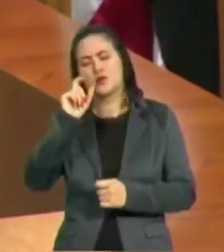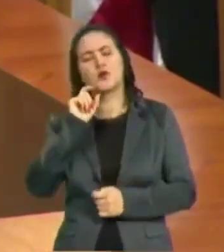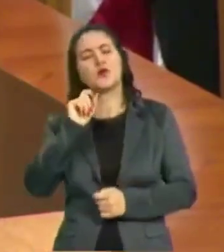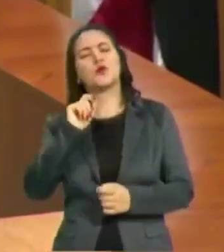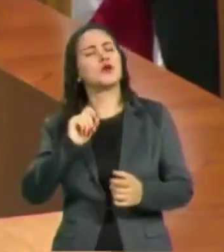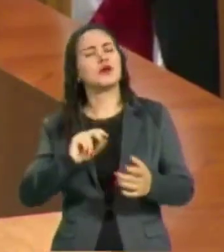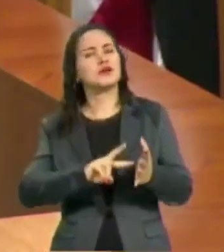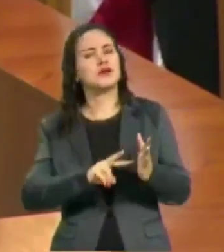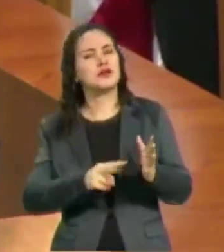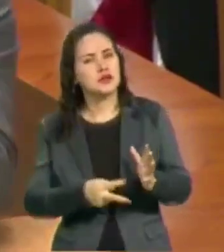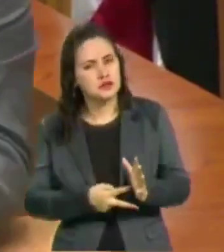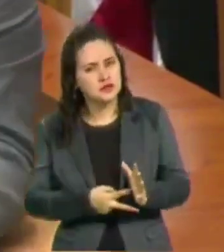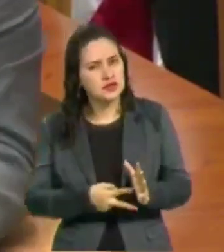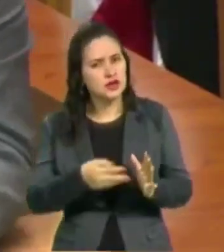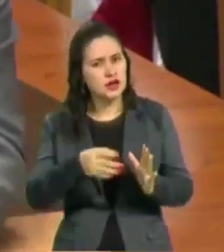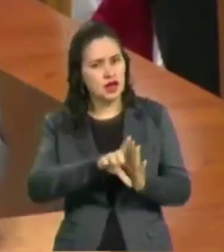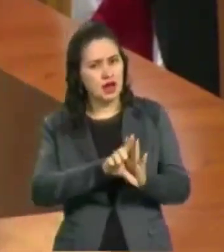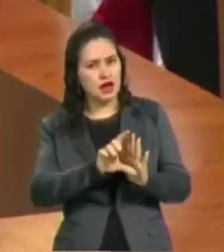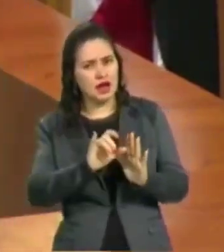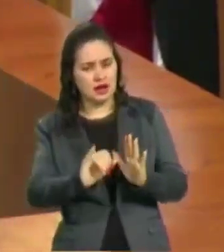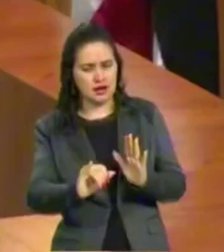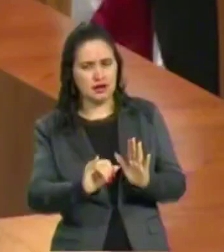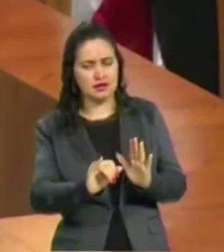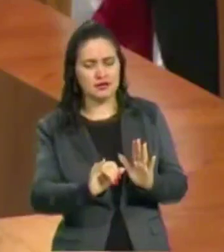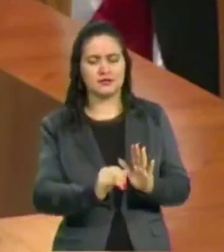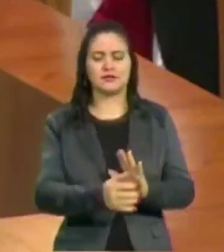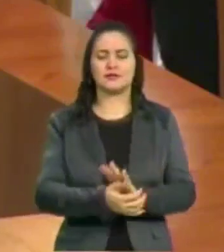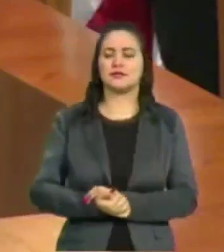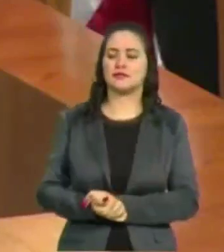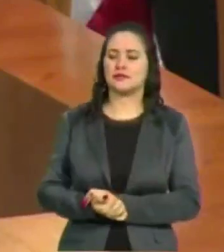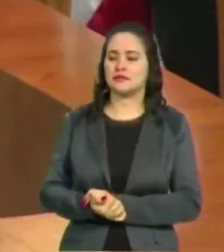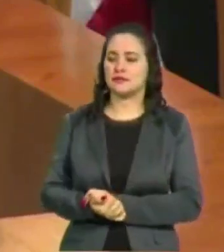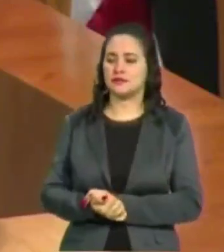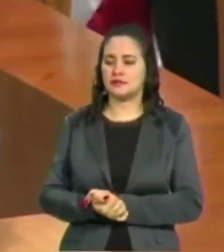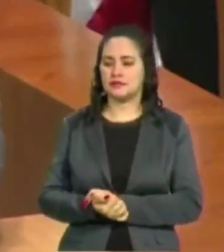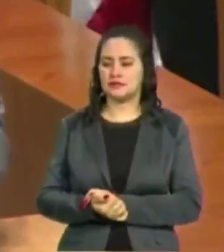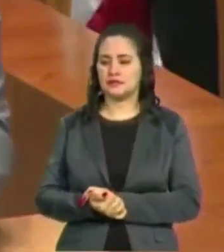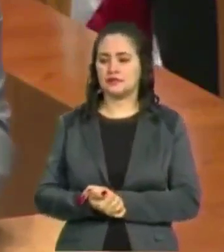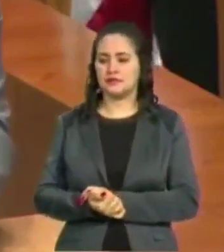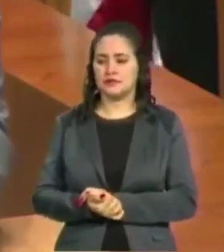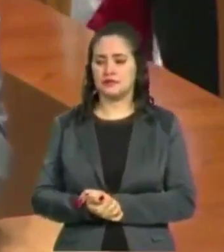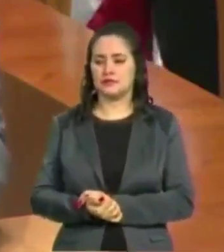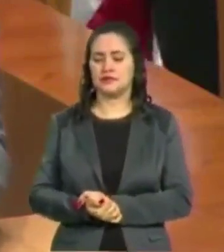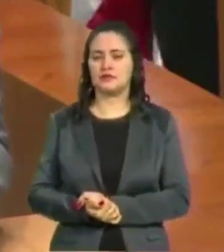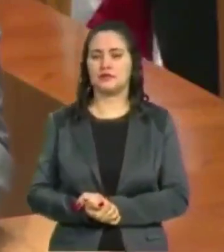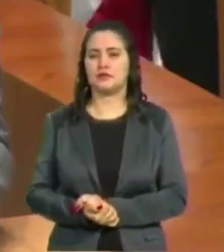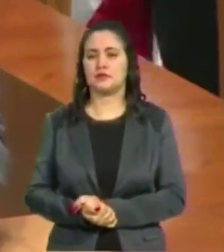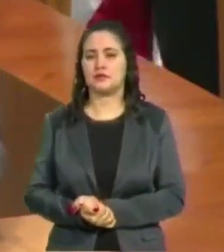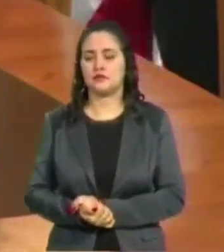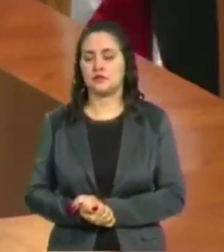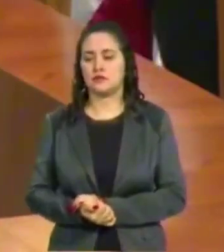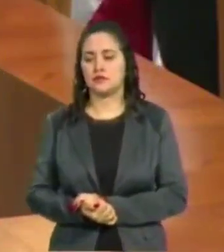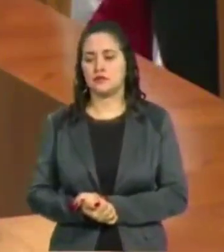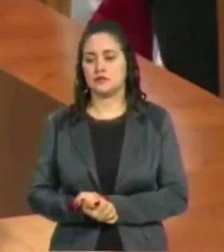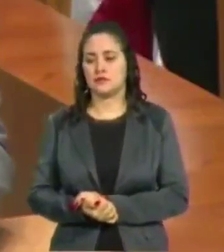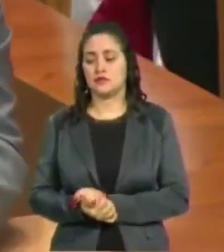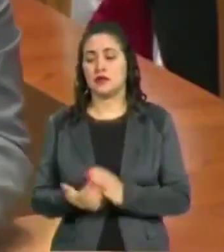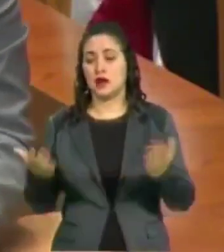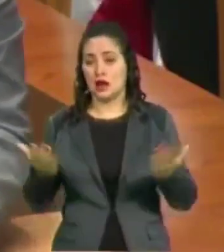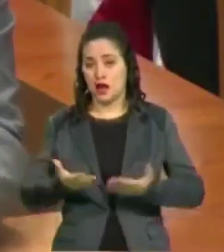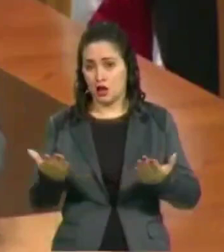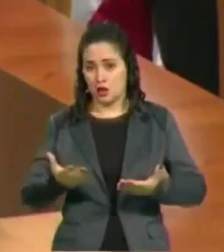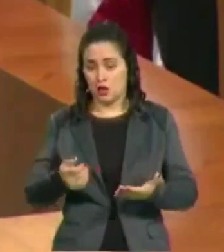objetivamente, esta lei, colegas deputados e deputadas? É a obrigatoriedade